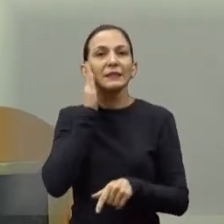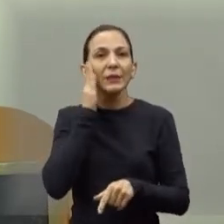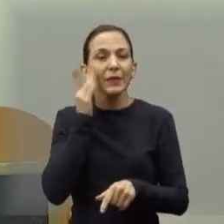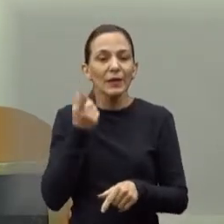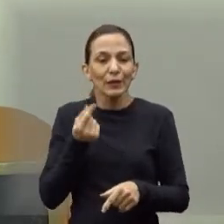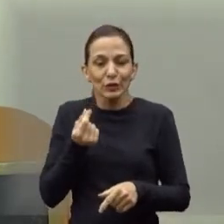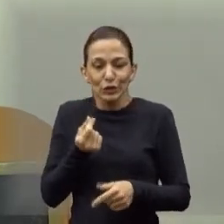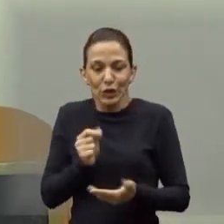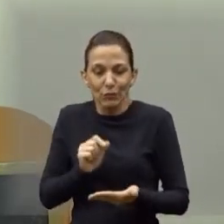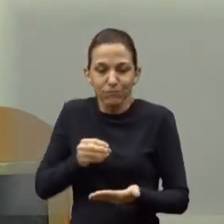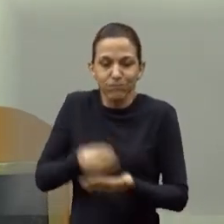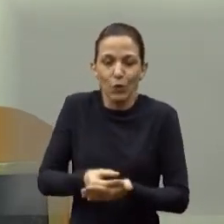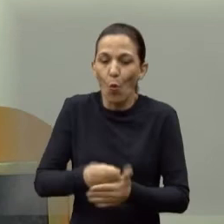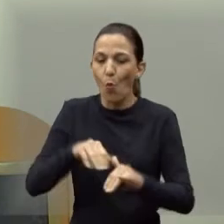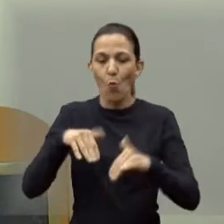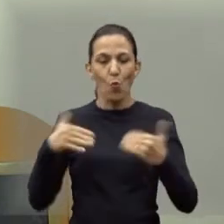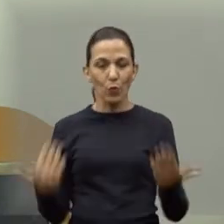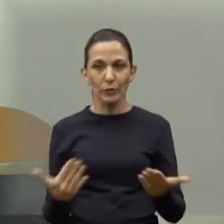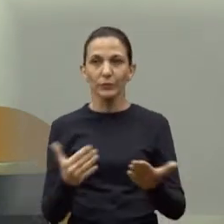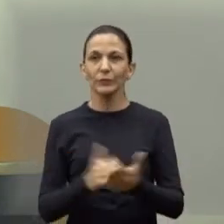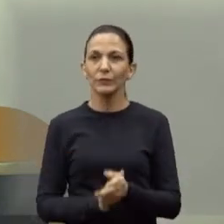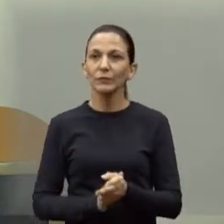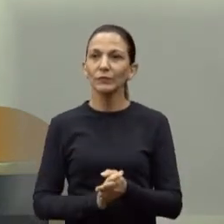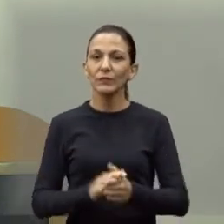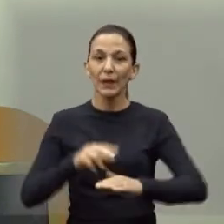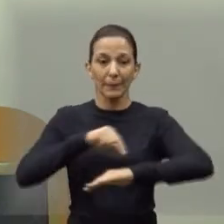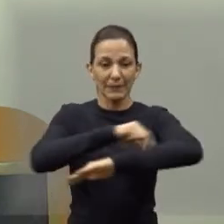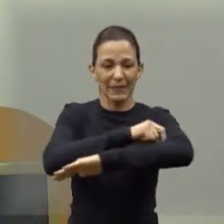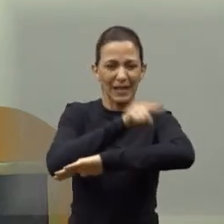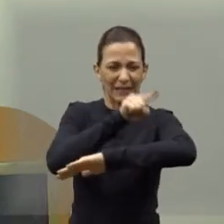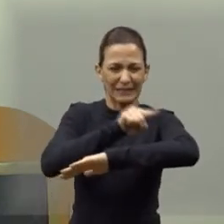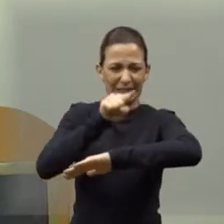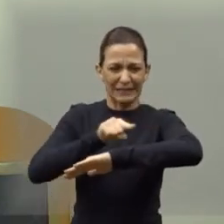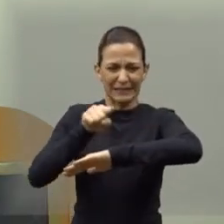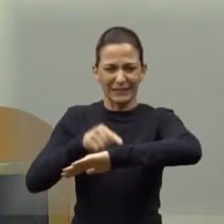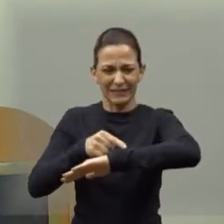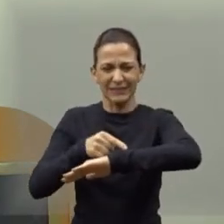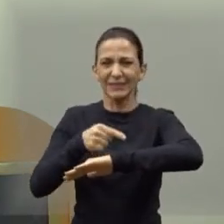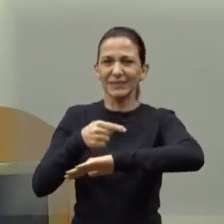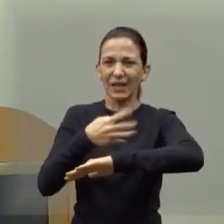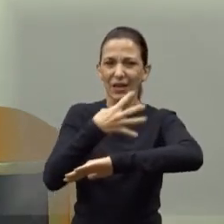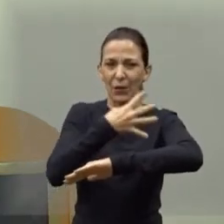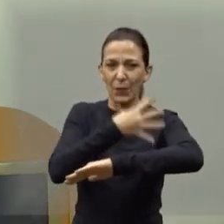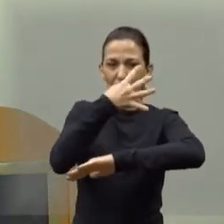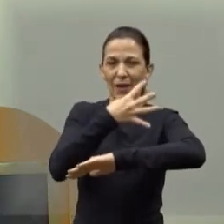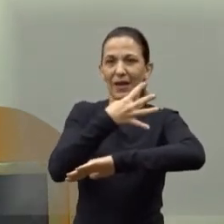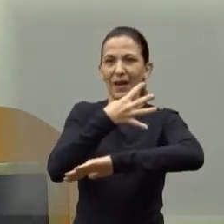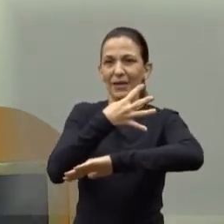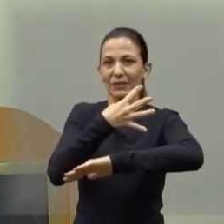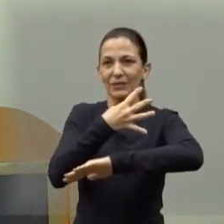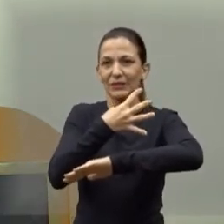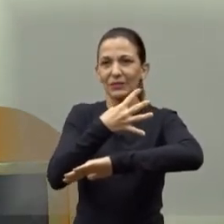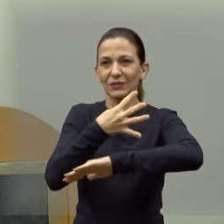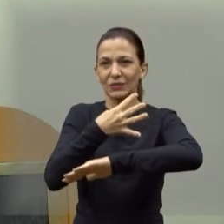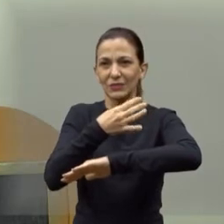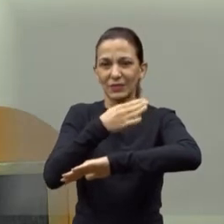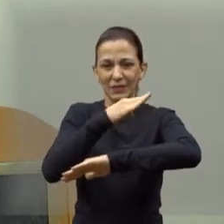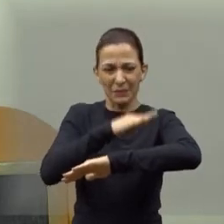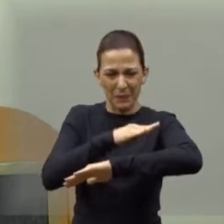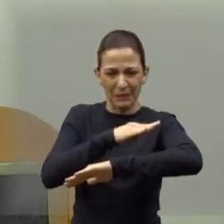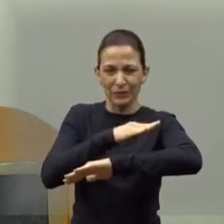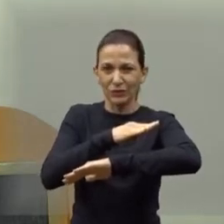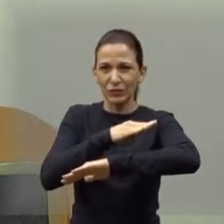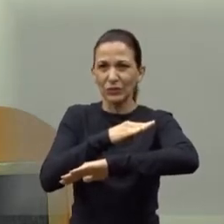dinheiro. A passarela ainda apresenta rachaduras e trincas aparentes e uma grade baixa, que é a única coisa que foi